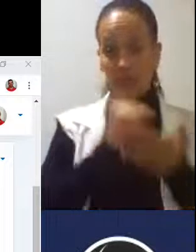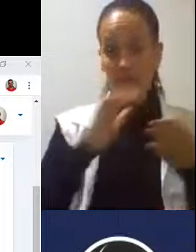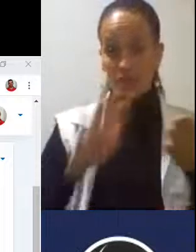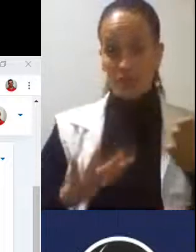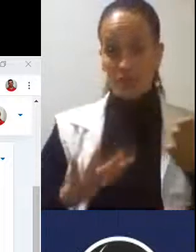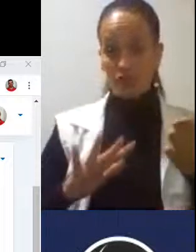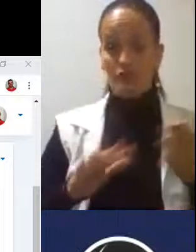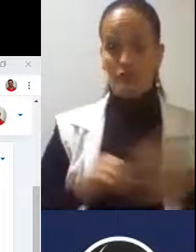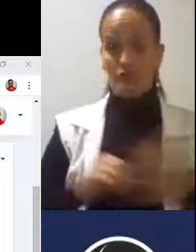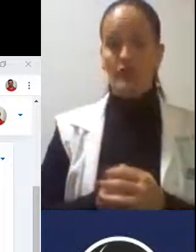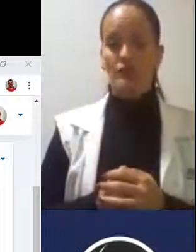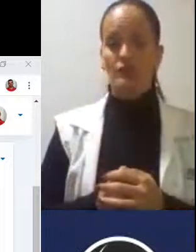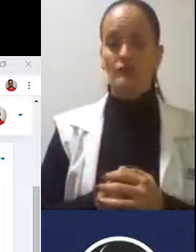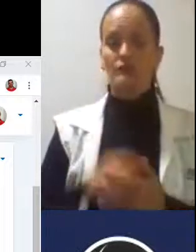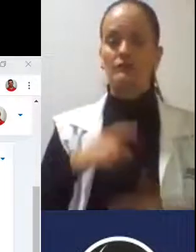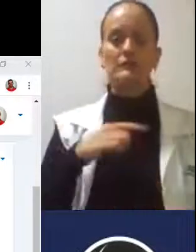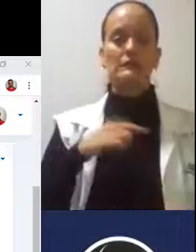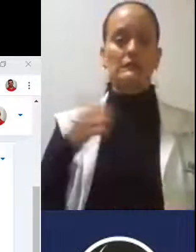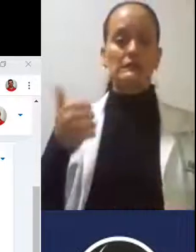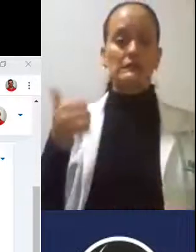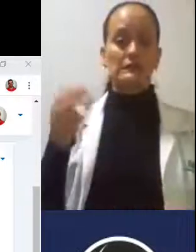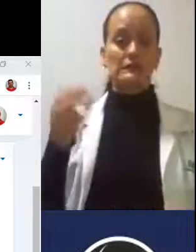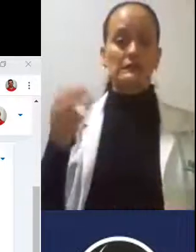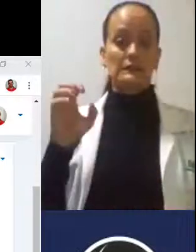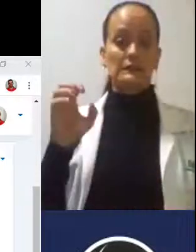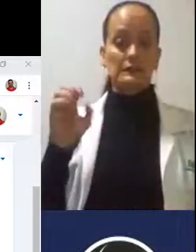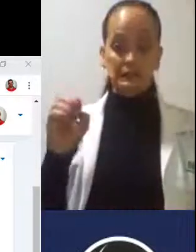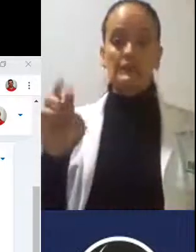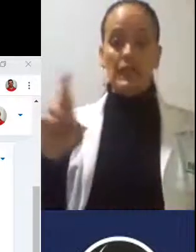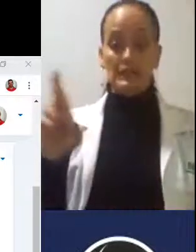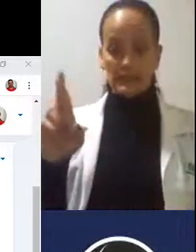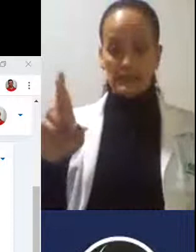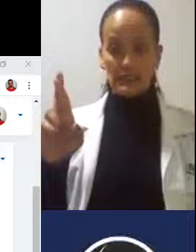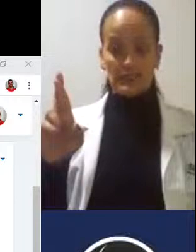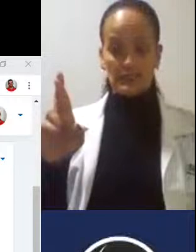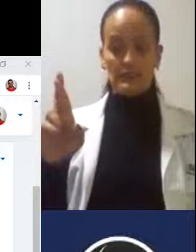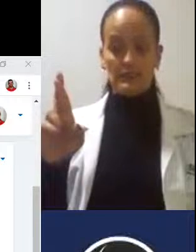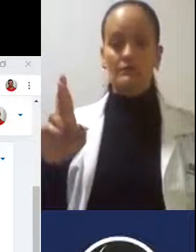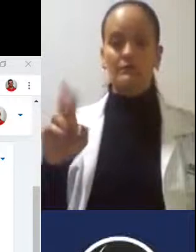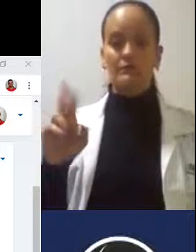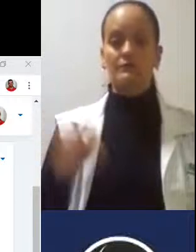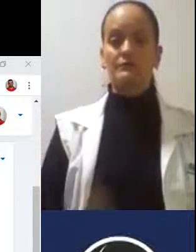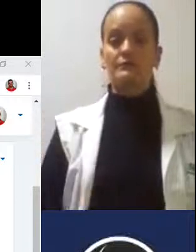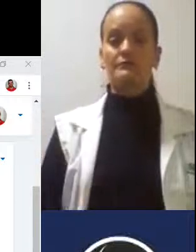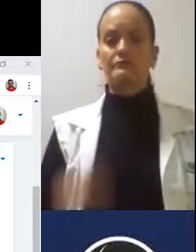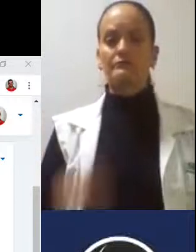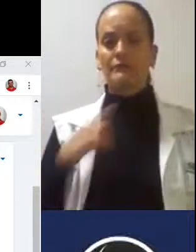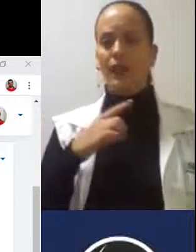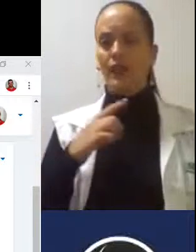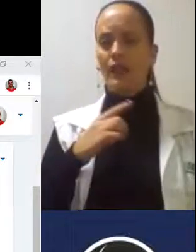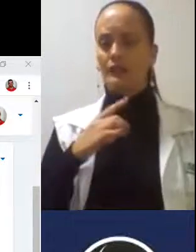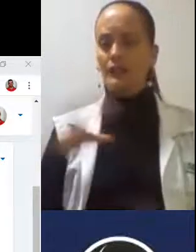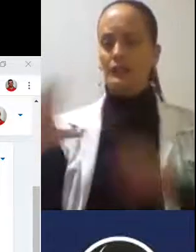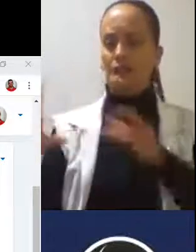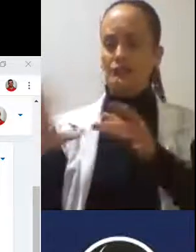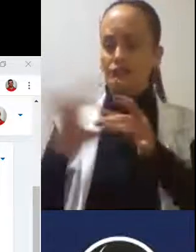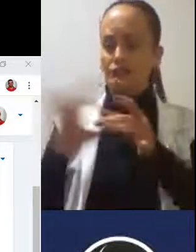teremos 10 resistências. Então, vamos simular aqui elas ligadas em série. Então, a gente tem 1, 2, 3, 4, 5, 6,